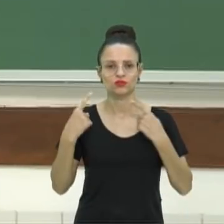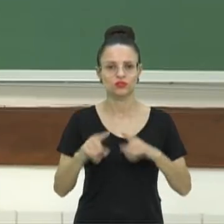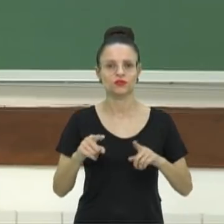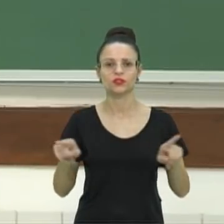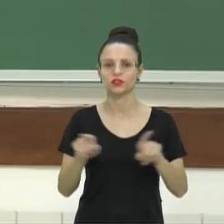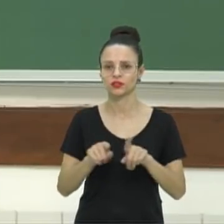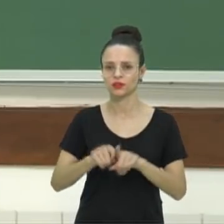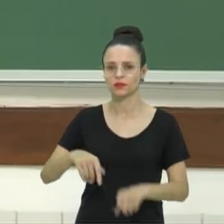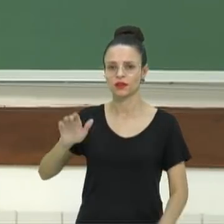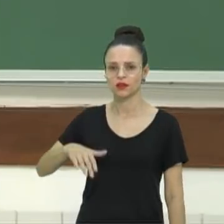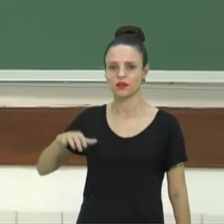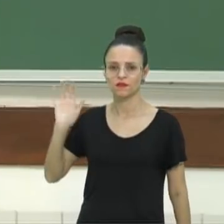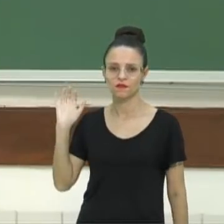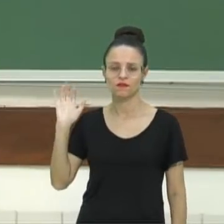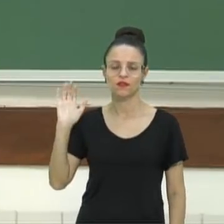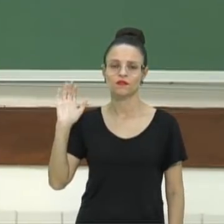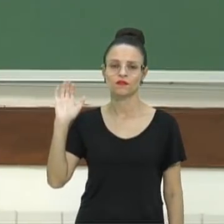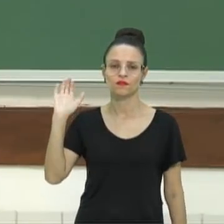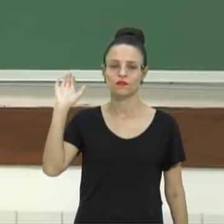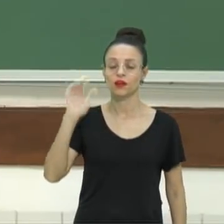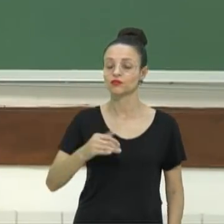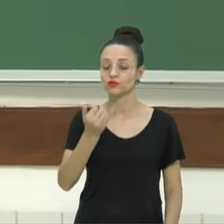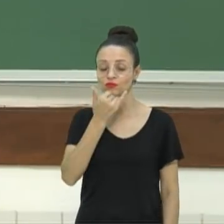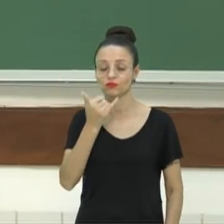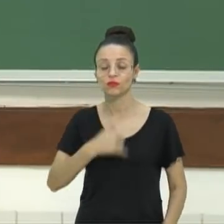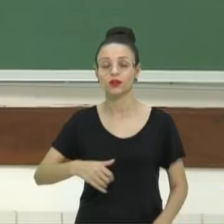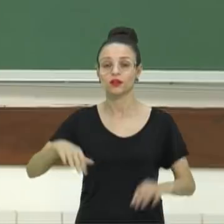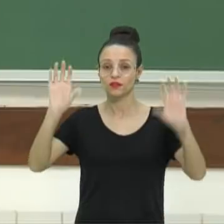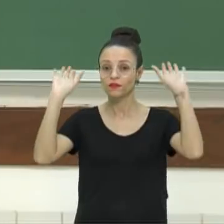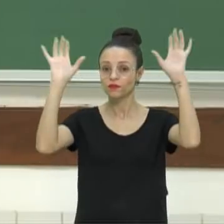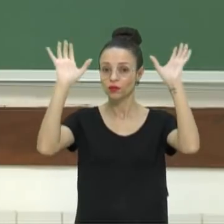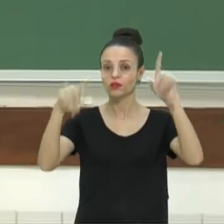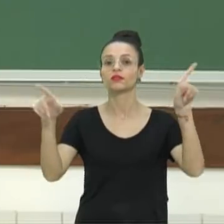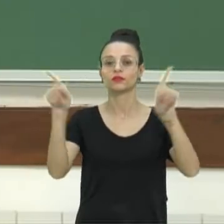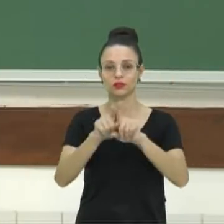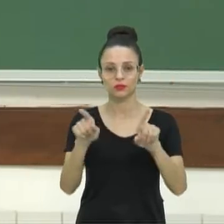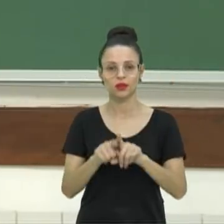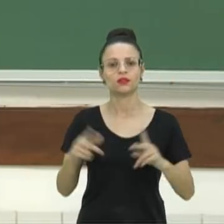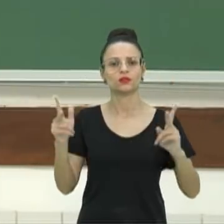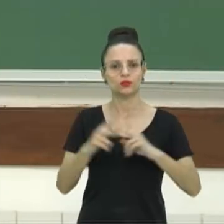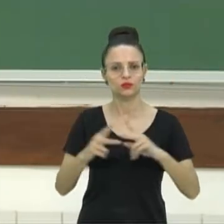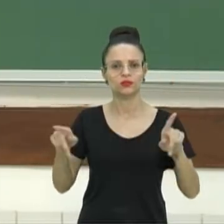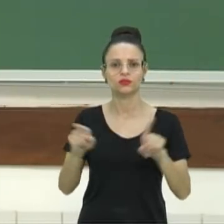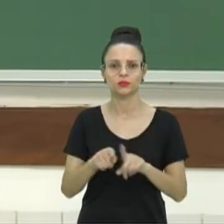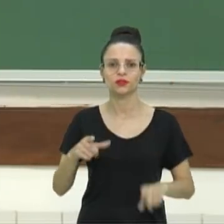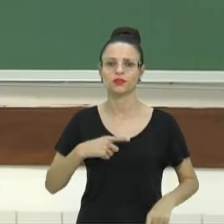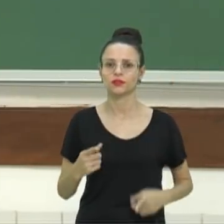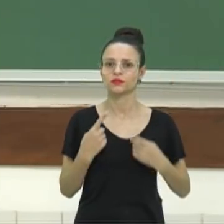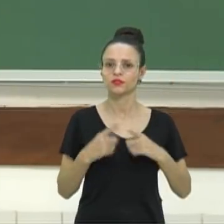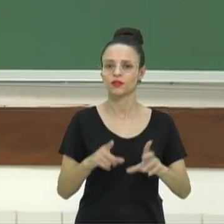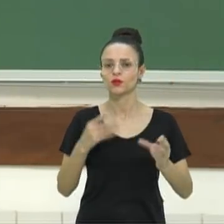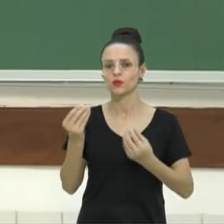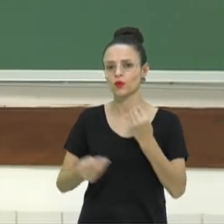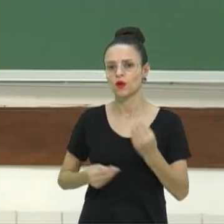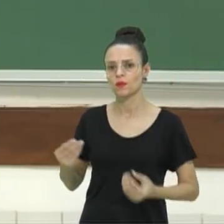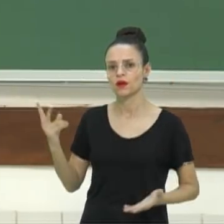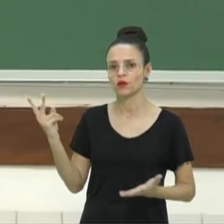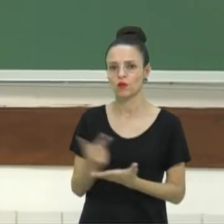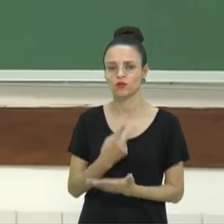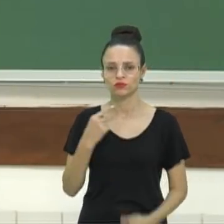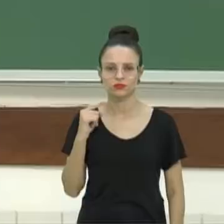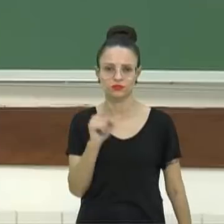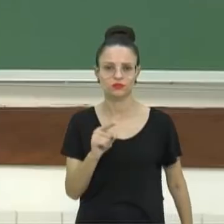voleibol também existe desafio, né? Então, pode ser lançado desafio para as situações. Dentro do wrestling também existe desafio. Então, como que acontece esse